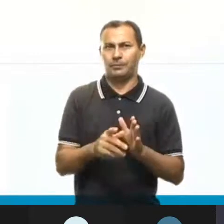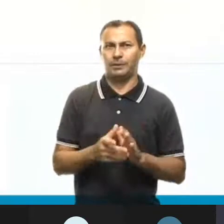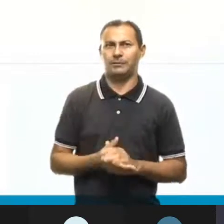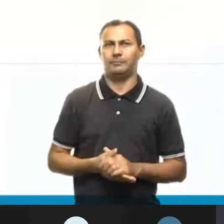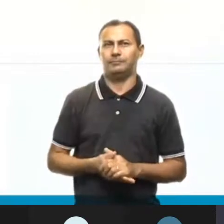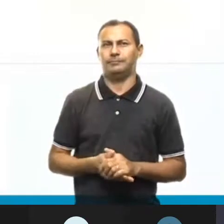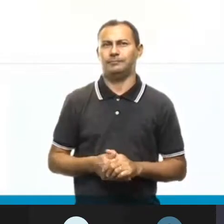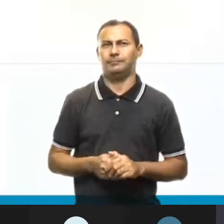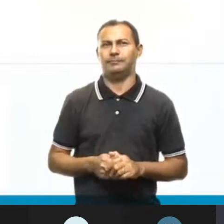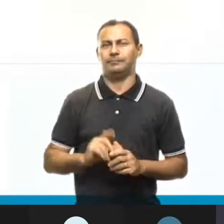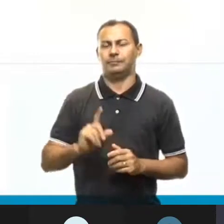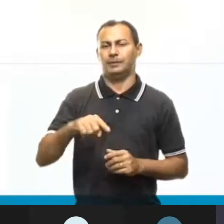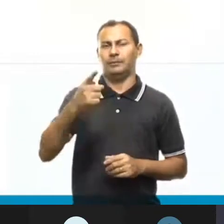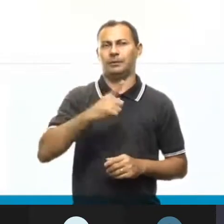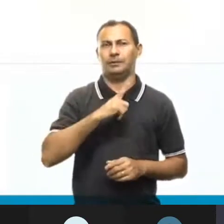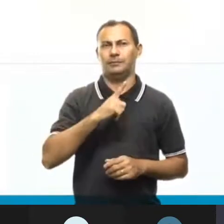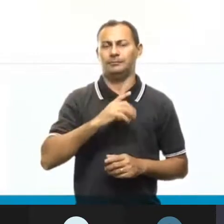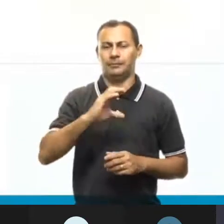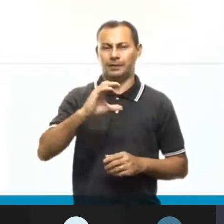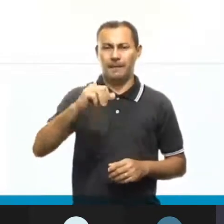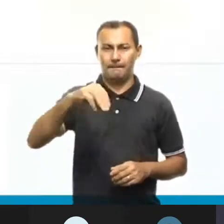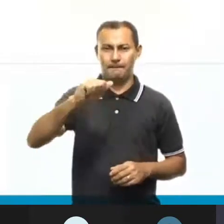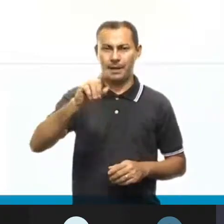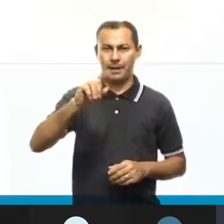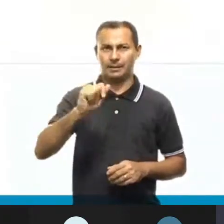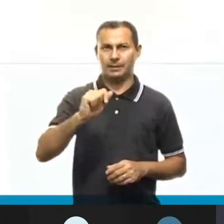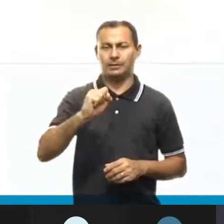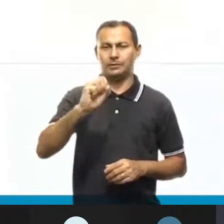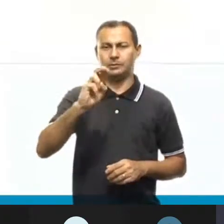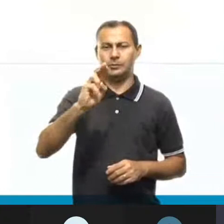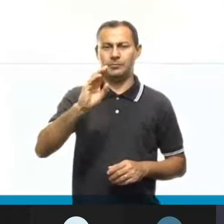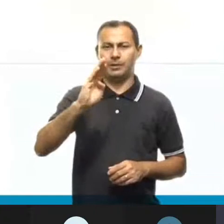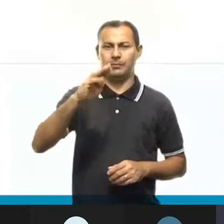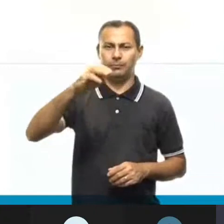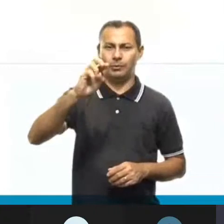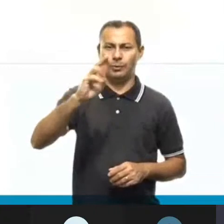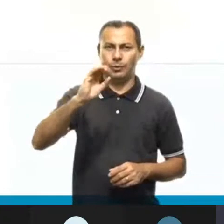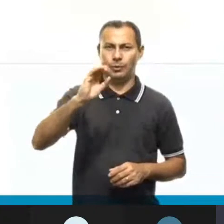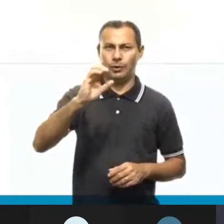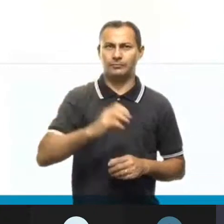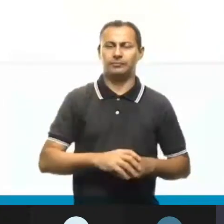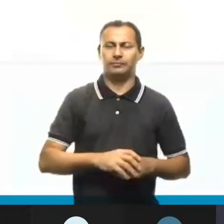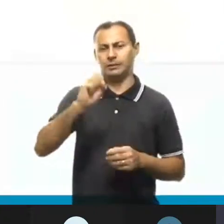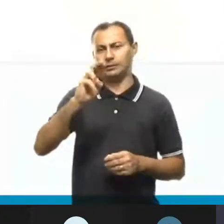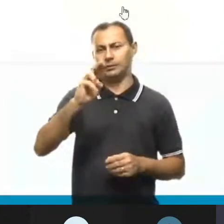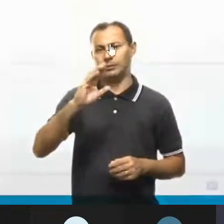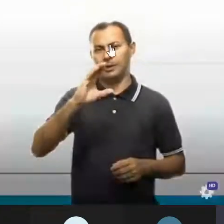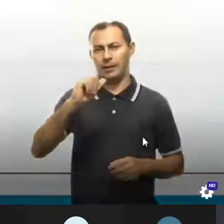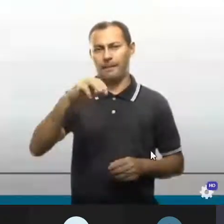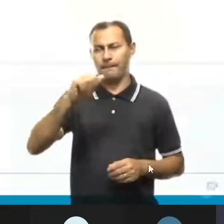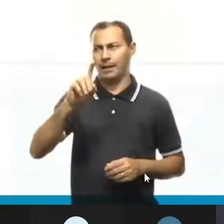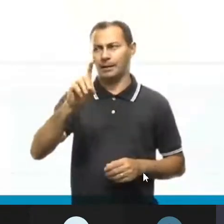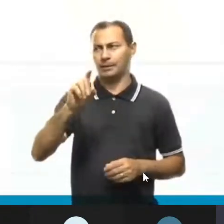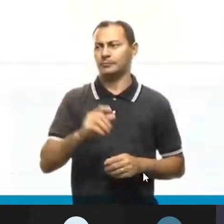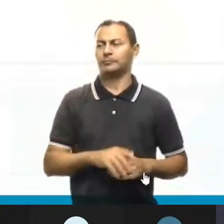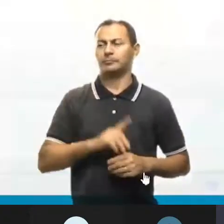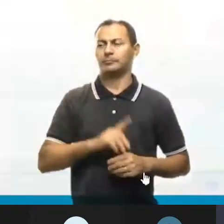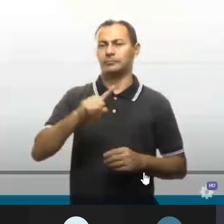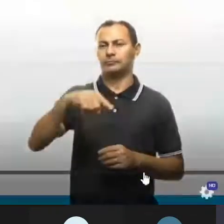tá? Depois eu vou ter a minha camada submucosa, mais ou menos por aqui, porque ela é uma subcamada aqui,